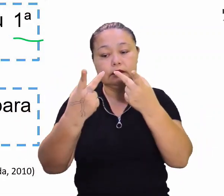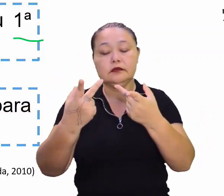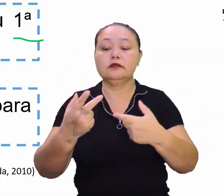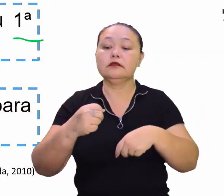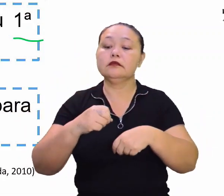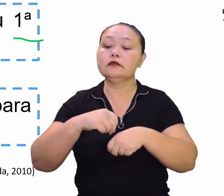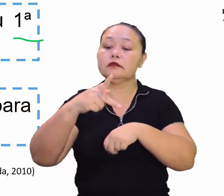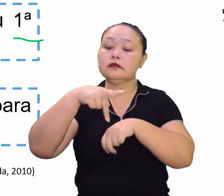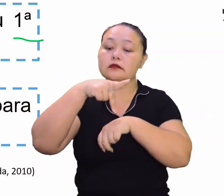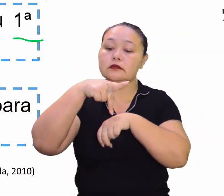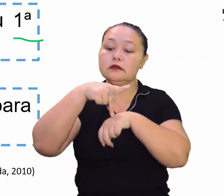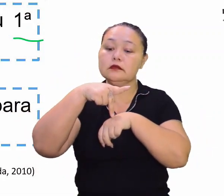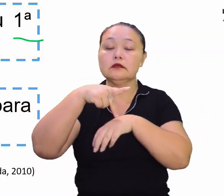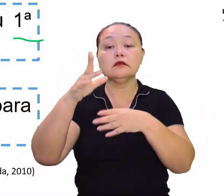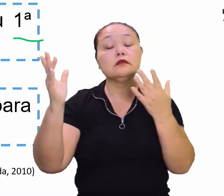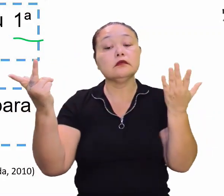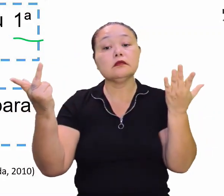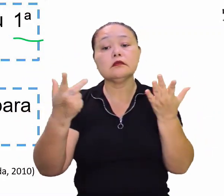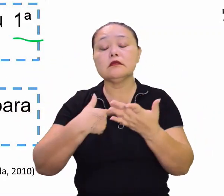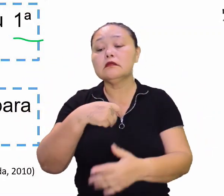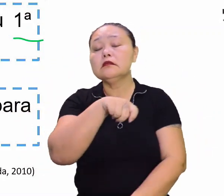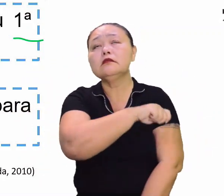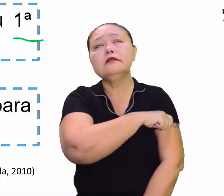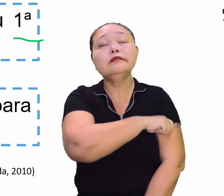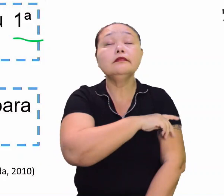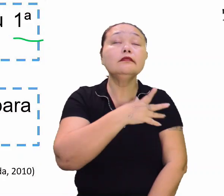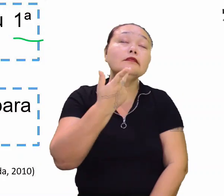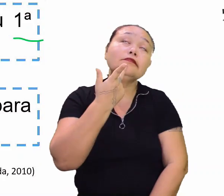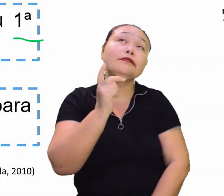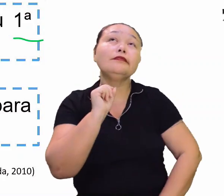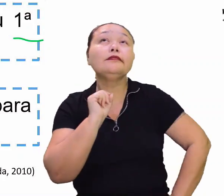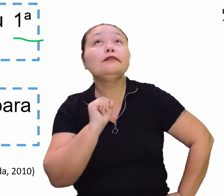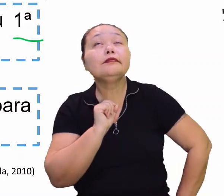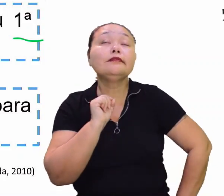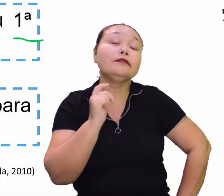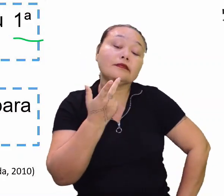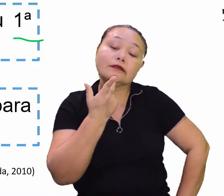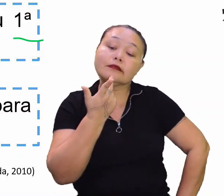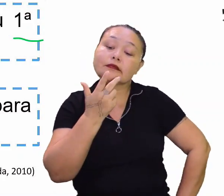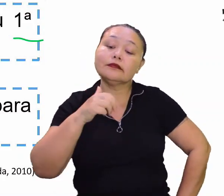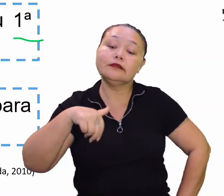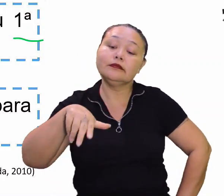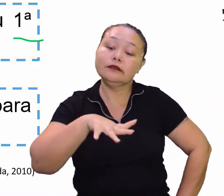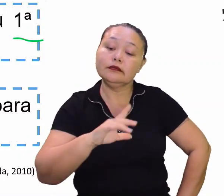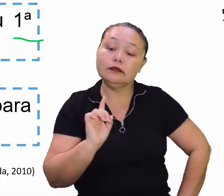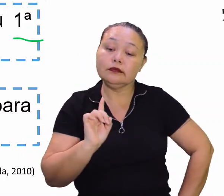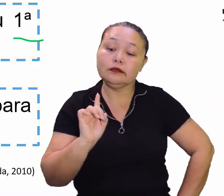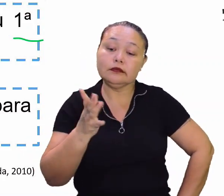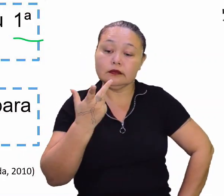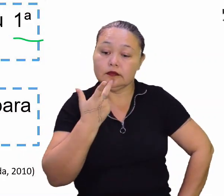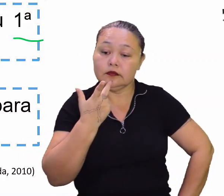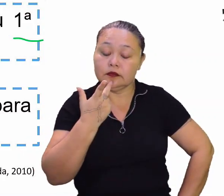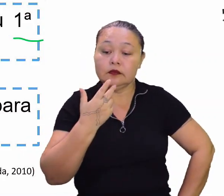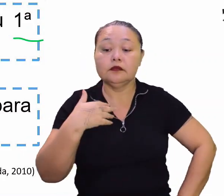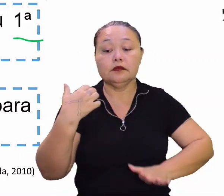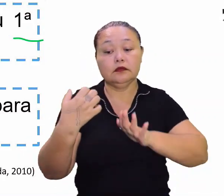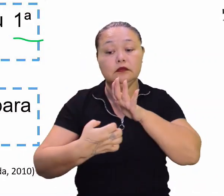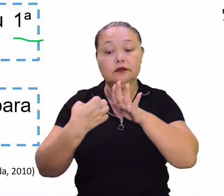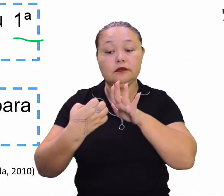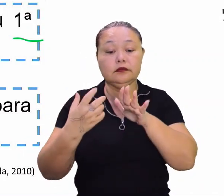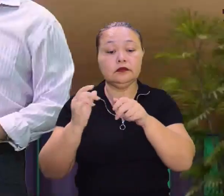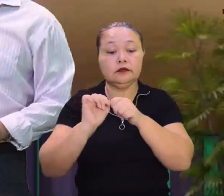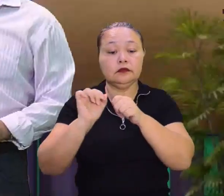exportação. Aí, de repente, o aluno pode falar, mas vamos falar rapidinho com eles aqui. Quando a gente fala em industrialização,